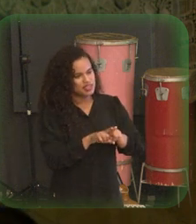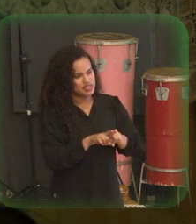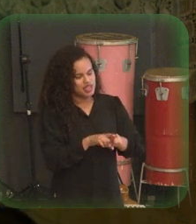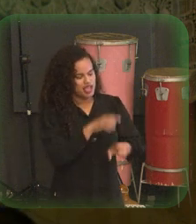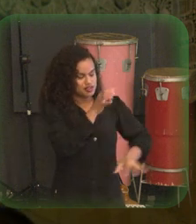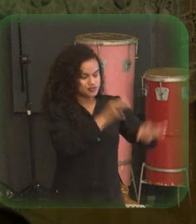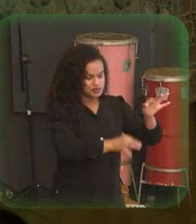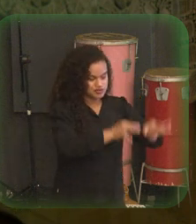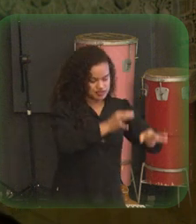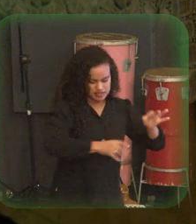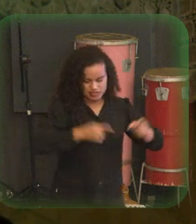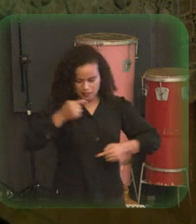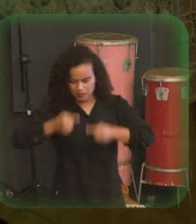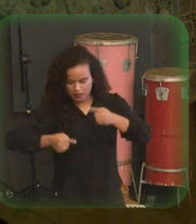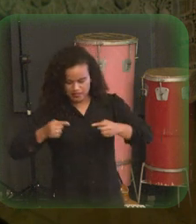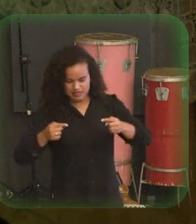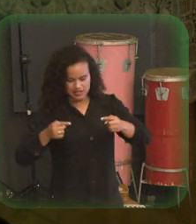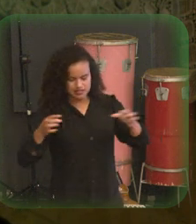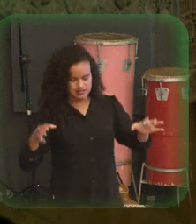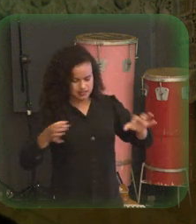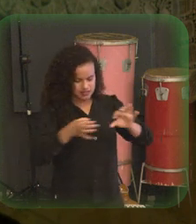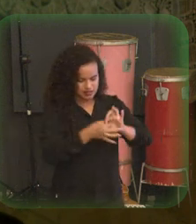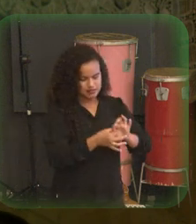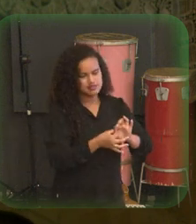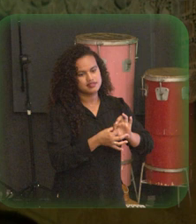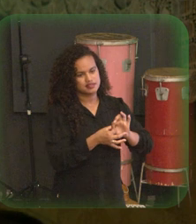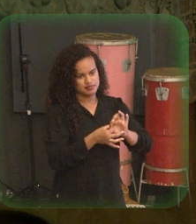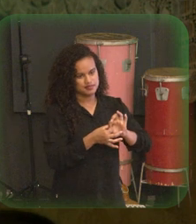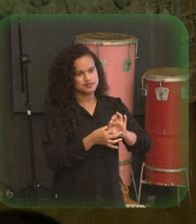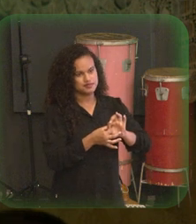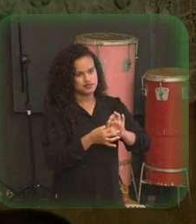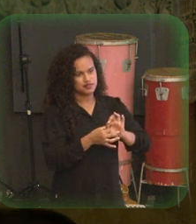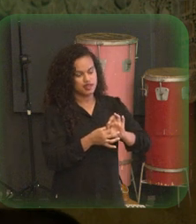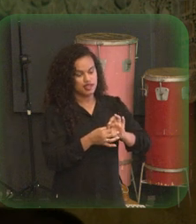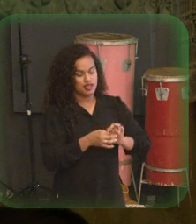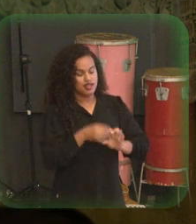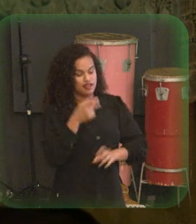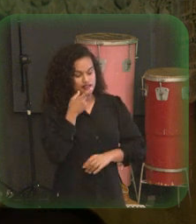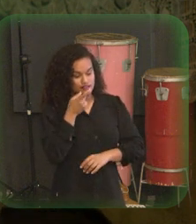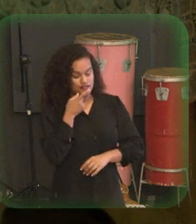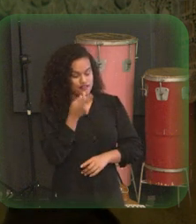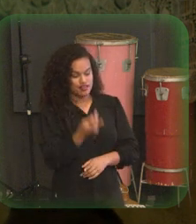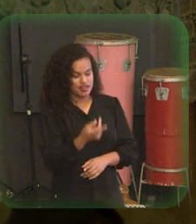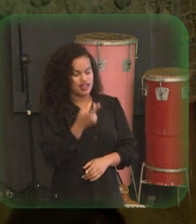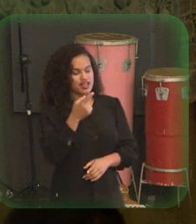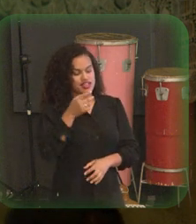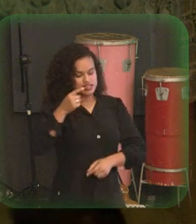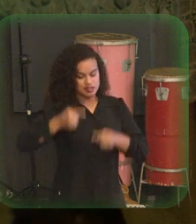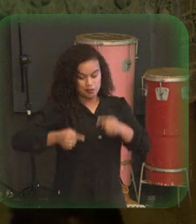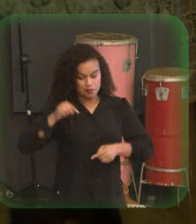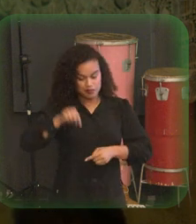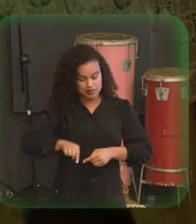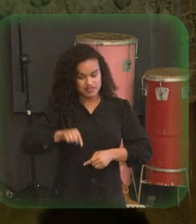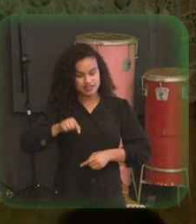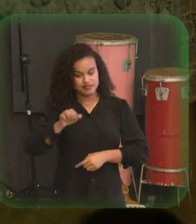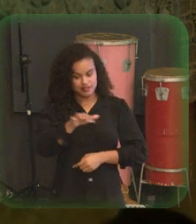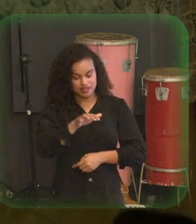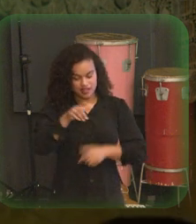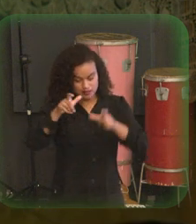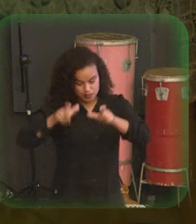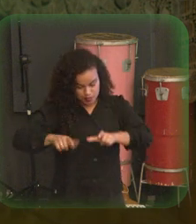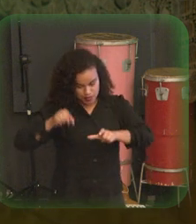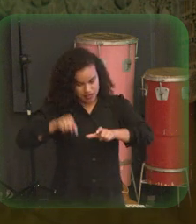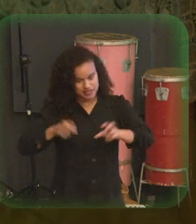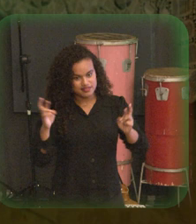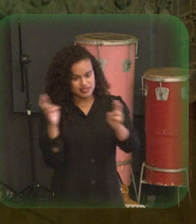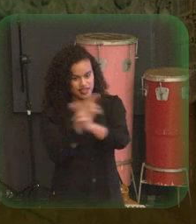e política têm uma relação intrínseca. E falar de política é falar de um lugar em que nós nos relacionamos com os